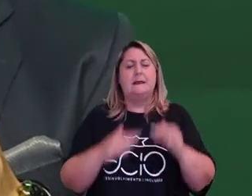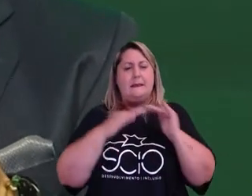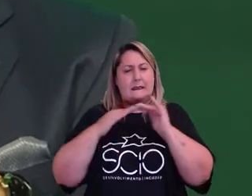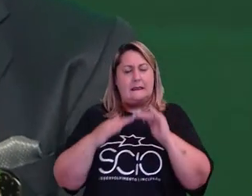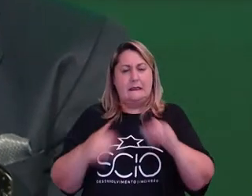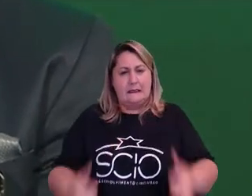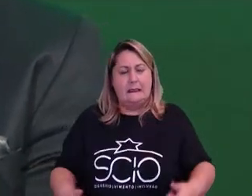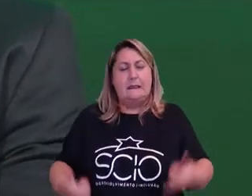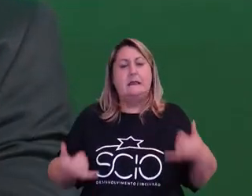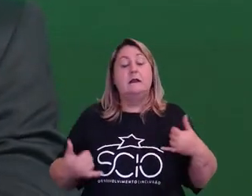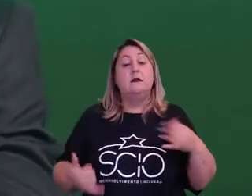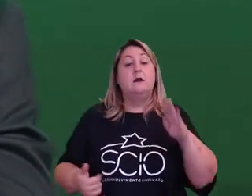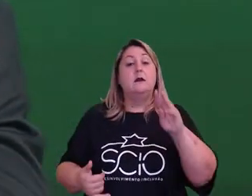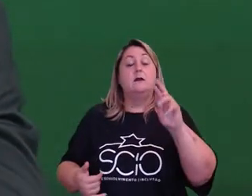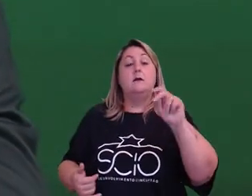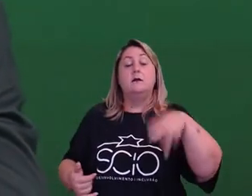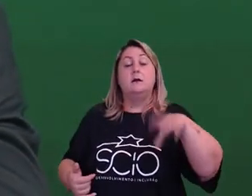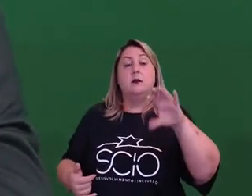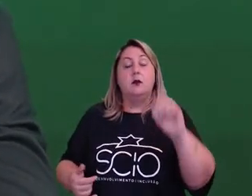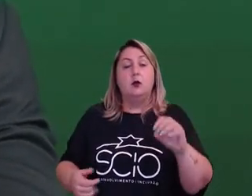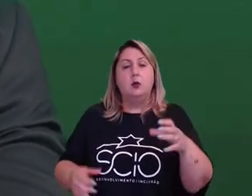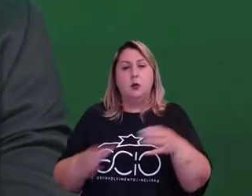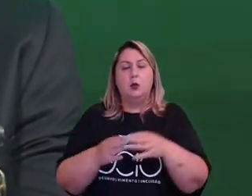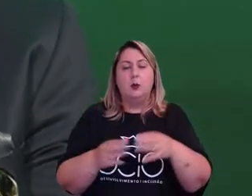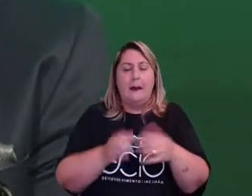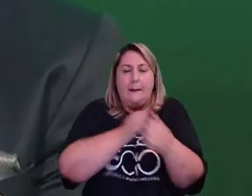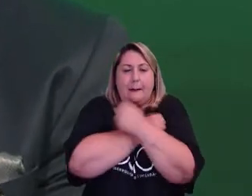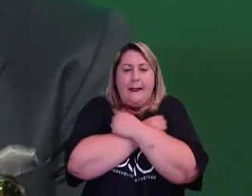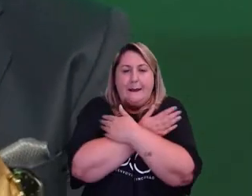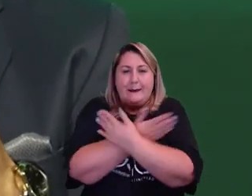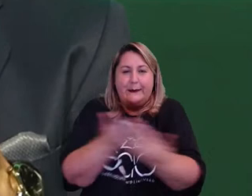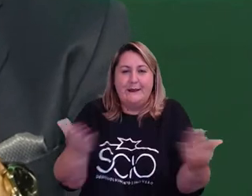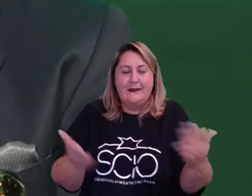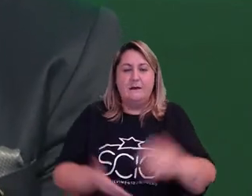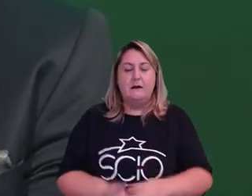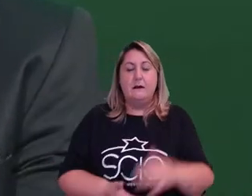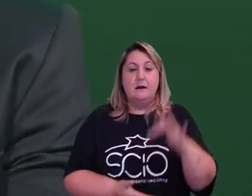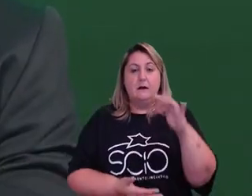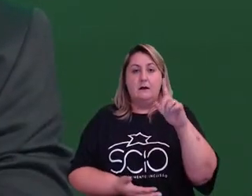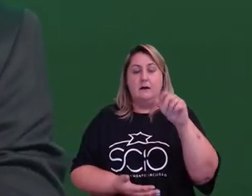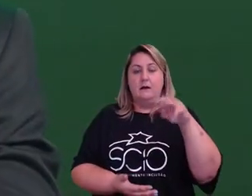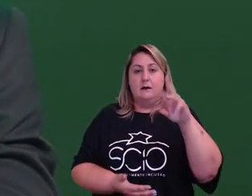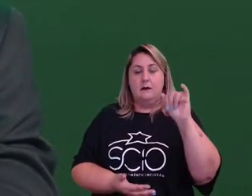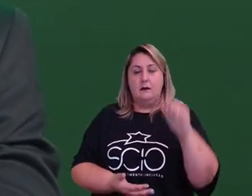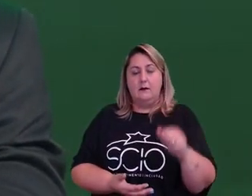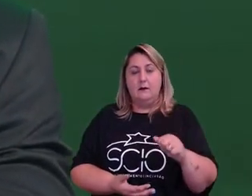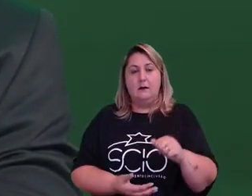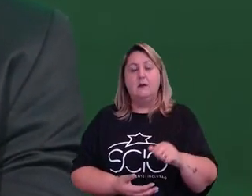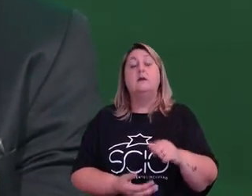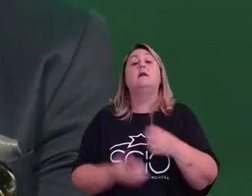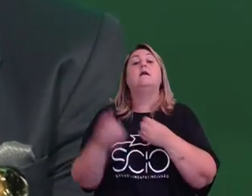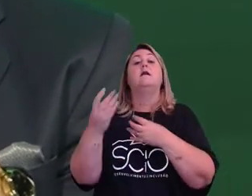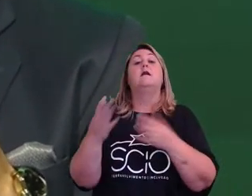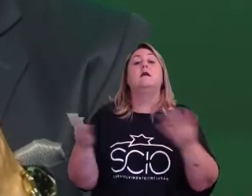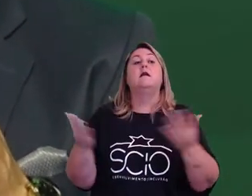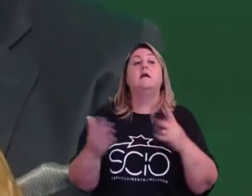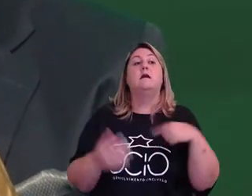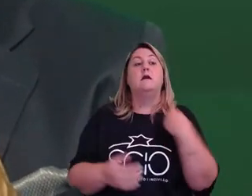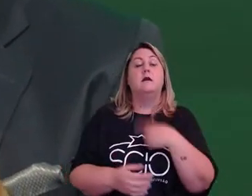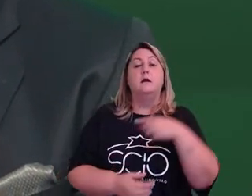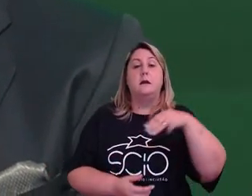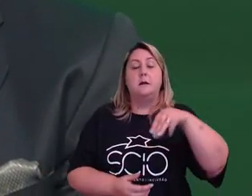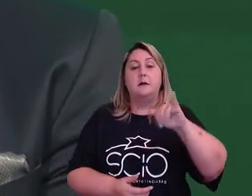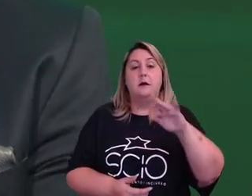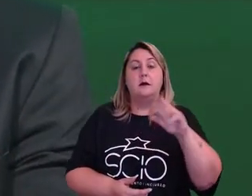alta. O Bruno Cardoso, abraço a todos do time. É isso aí, Brunão. A Flávia está mandando mensagem aqui para a gente. A